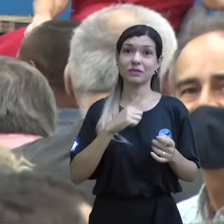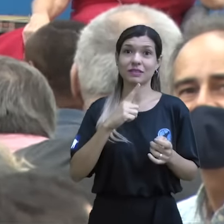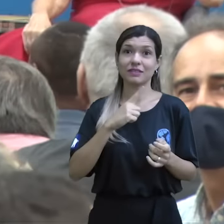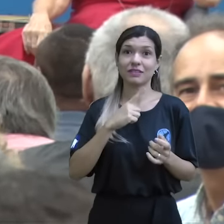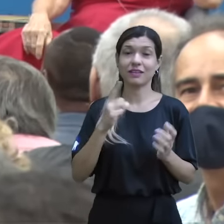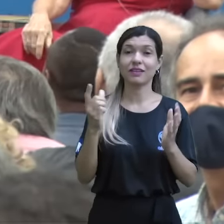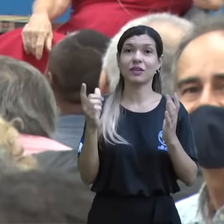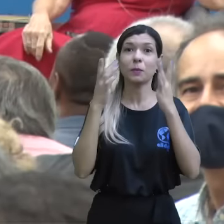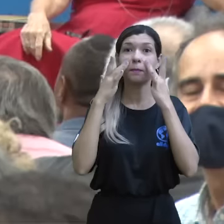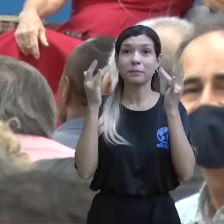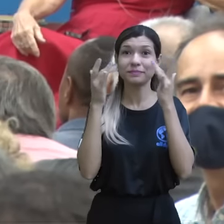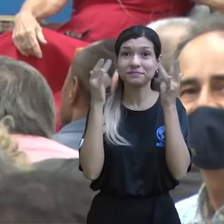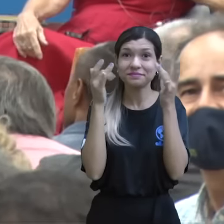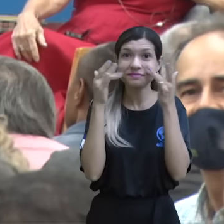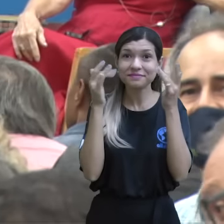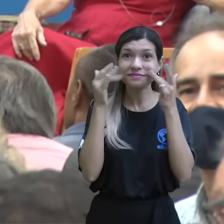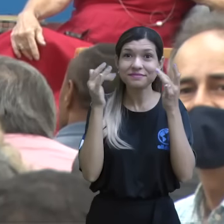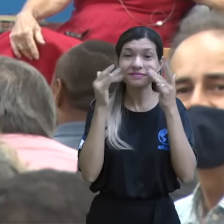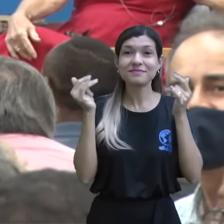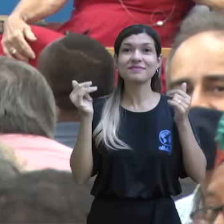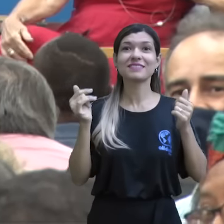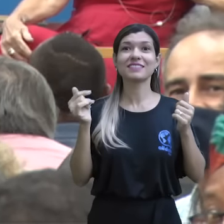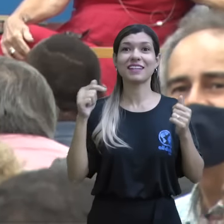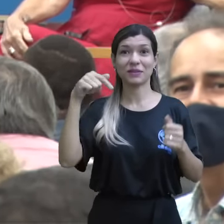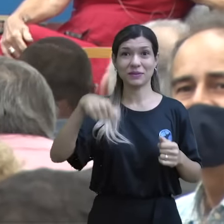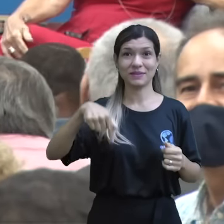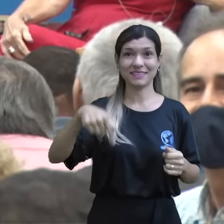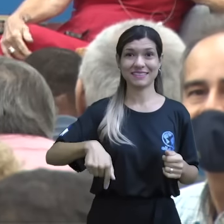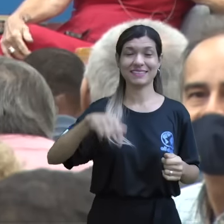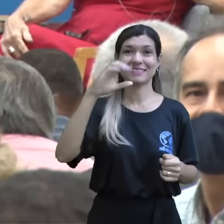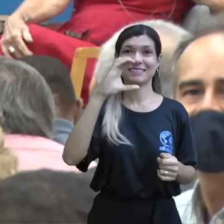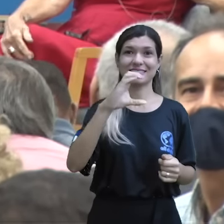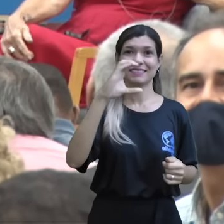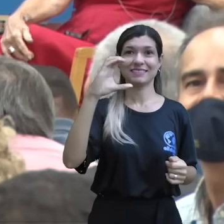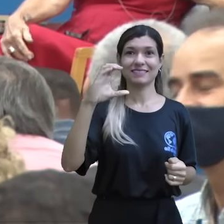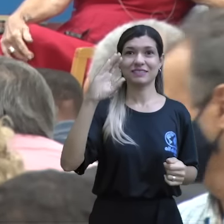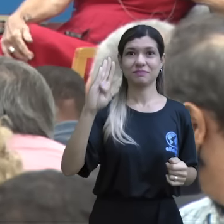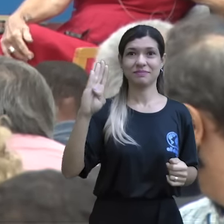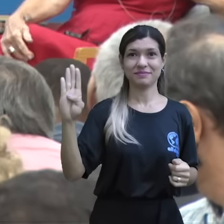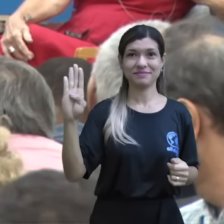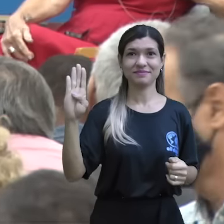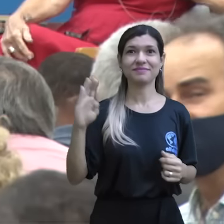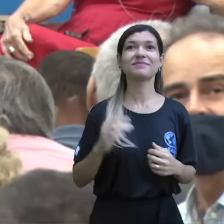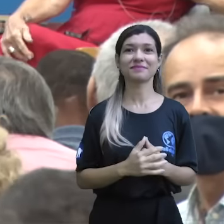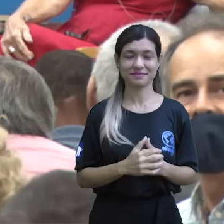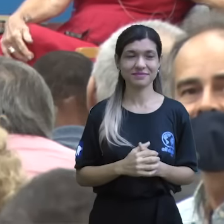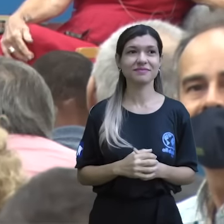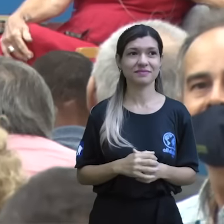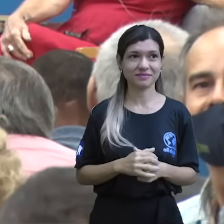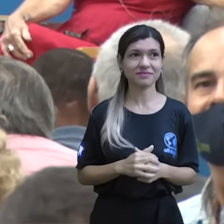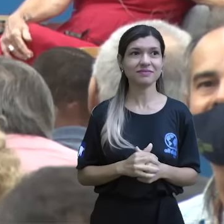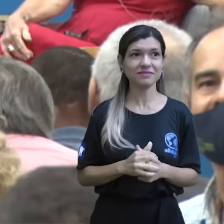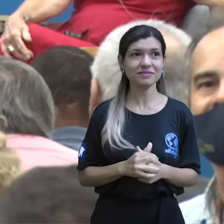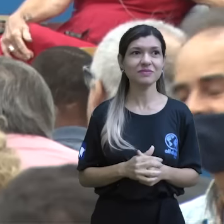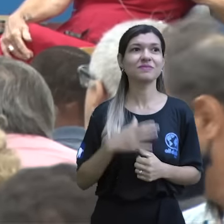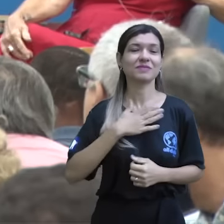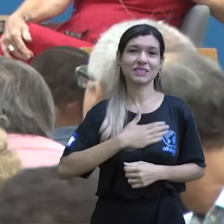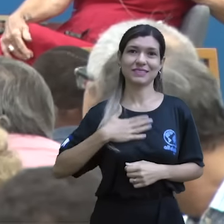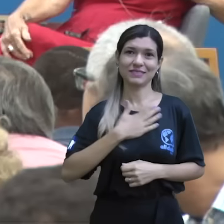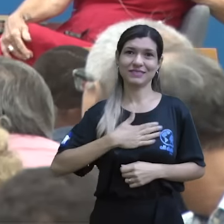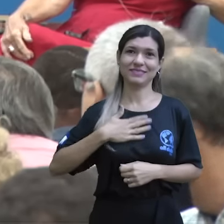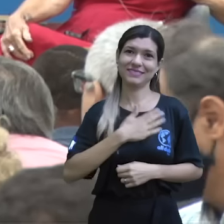patrocínio do Centro Cultural do Banco do Brasil, e é graças a isso que nós conseguimos dar materialidade à voz do